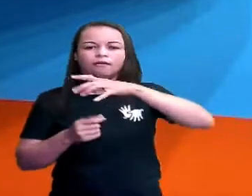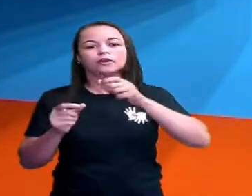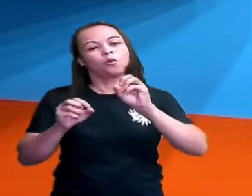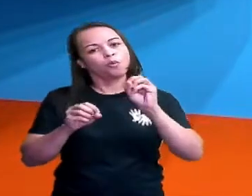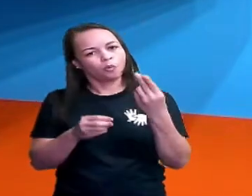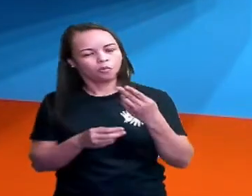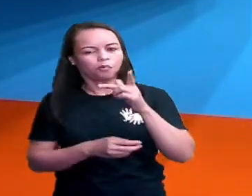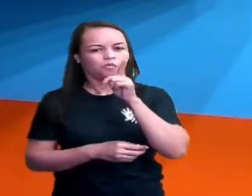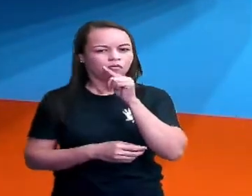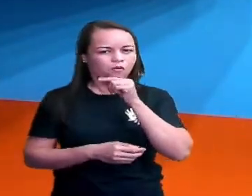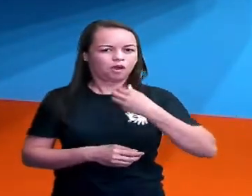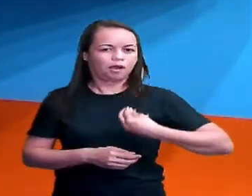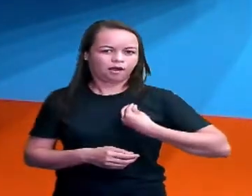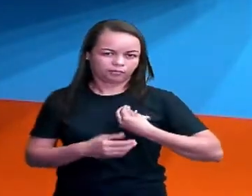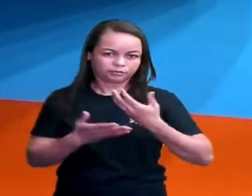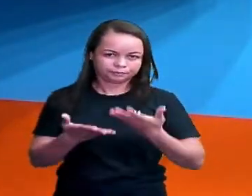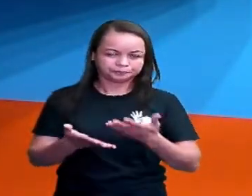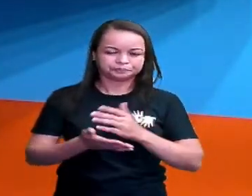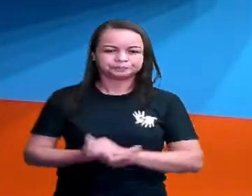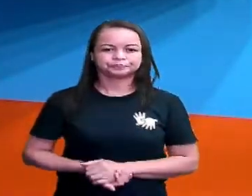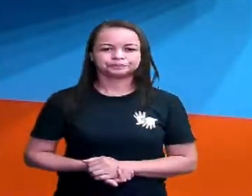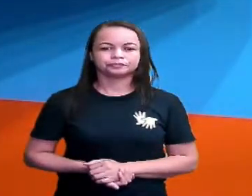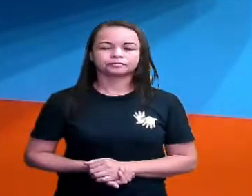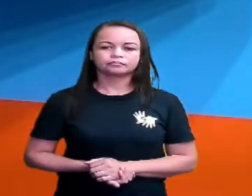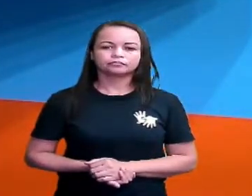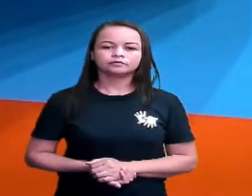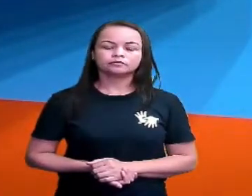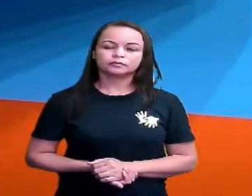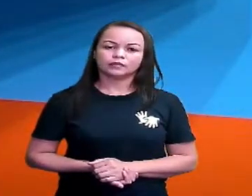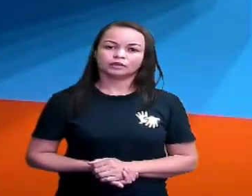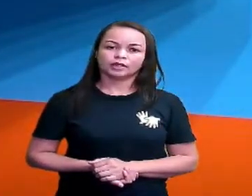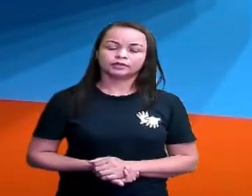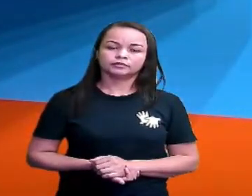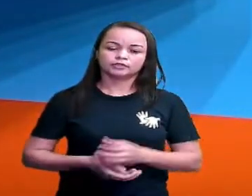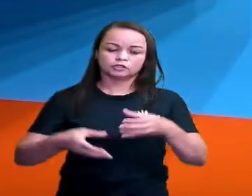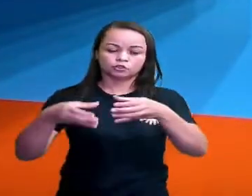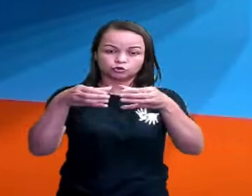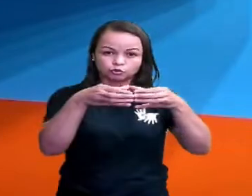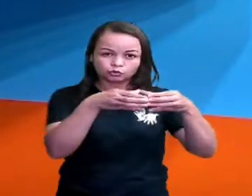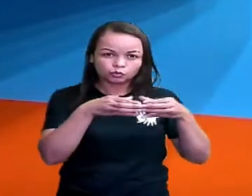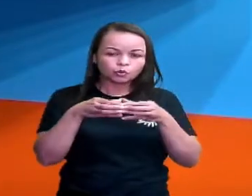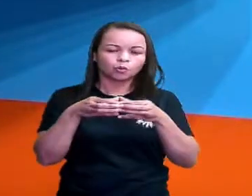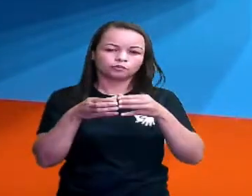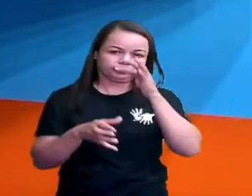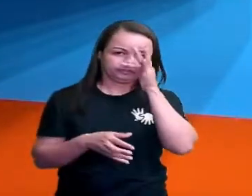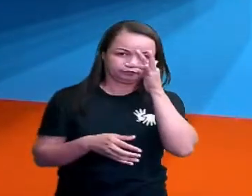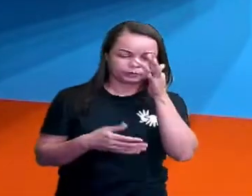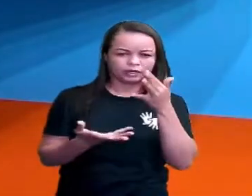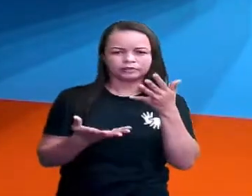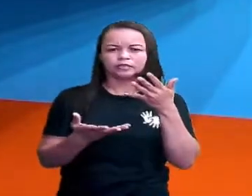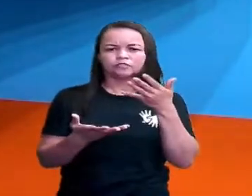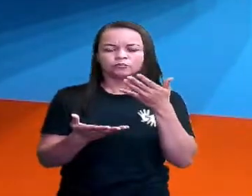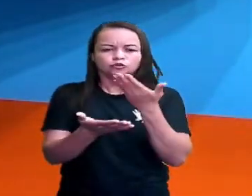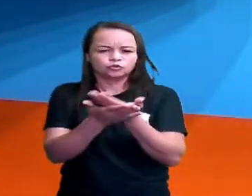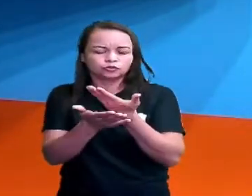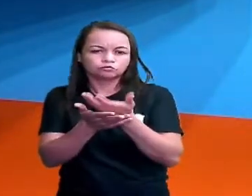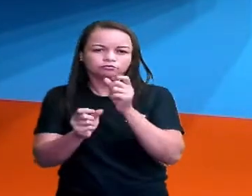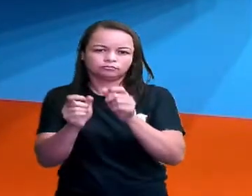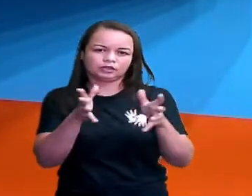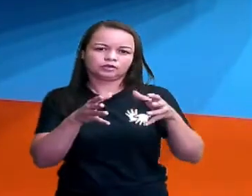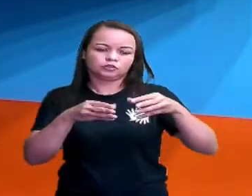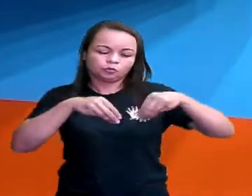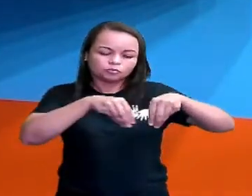certo? E a gente vai começar a estudar, né, dentre esses grupos de plantas, dentre esses ambientes, as plantas terrestres,